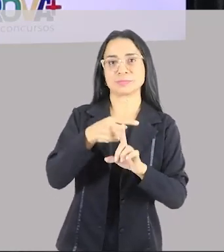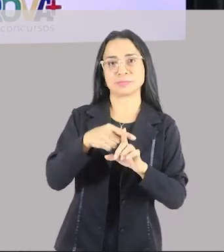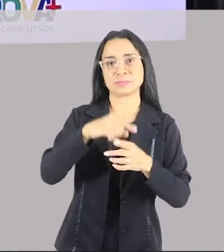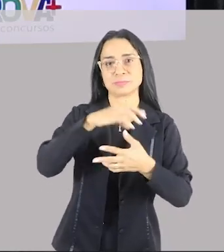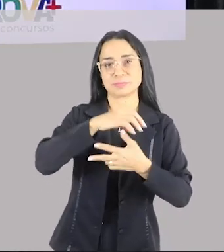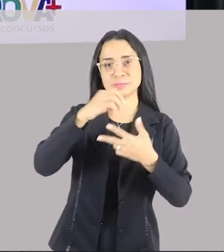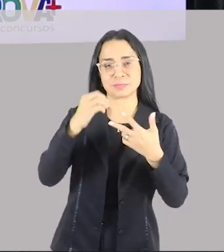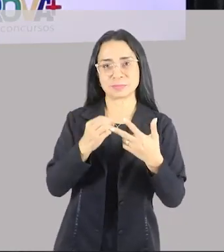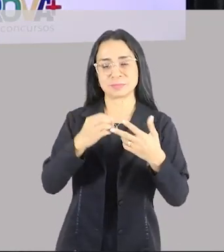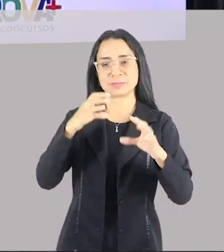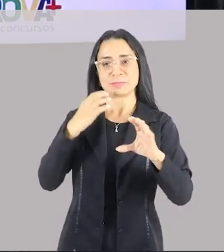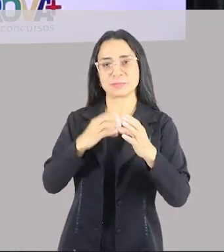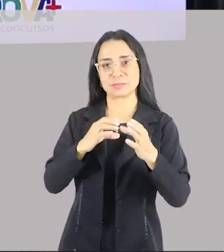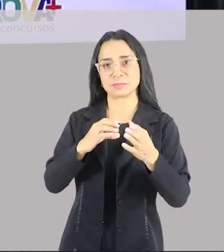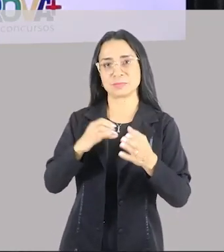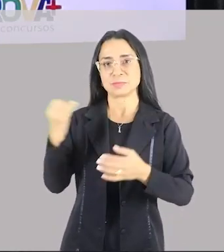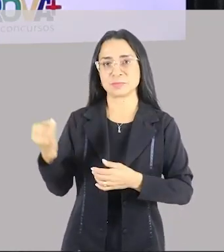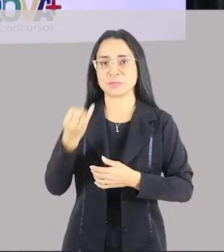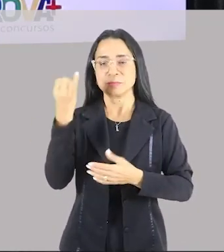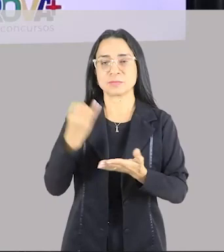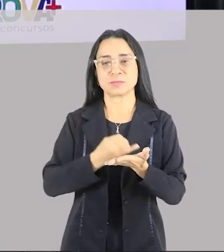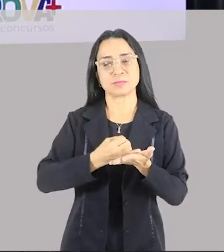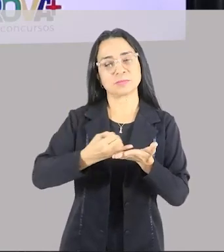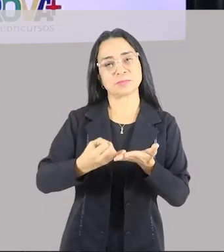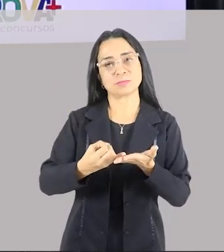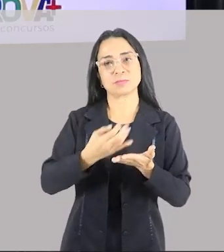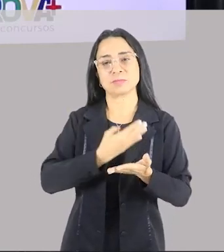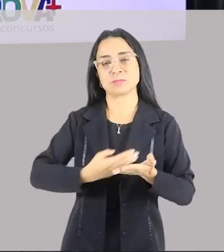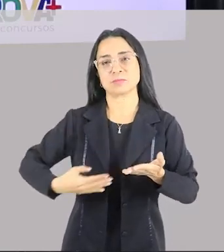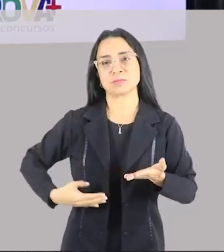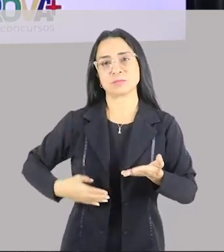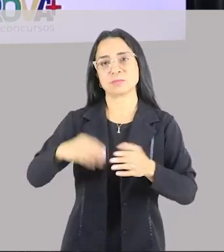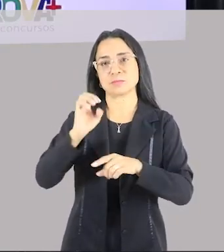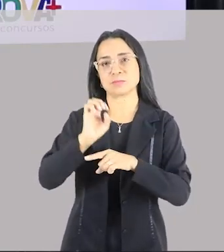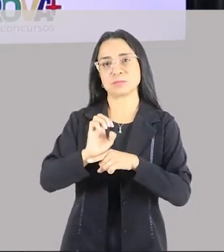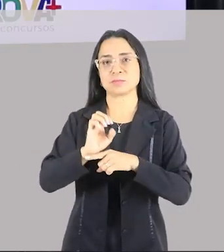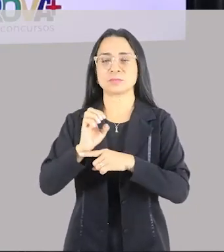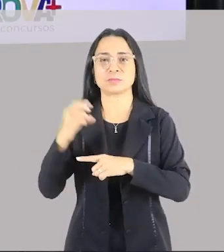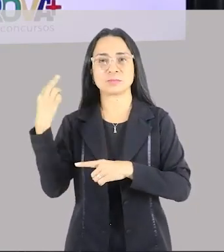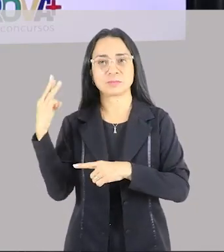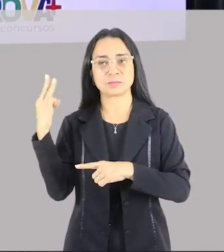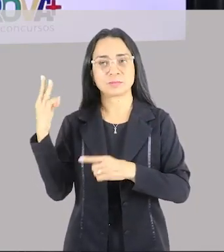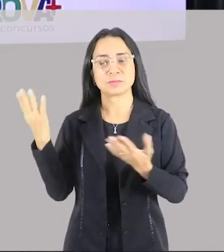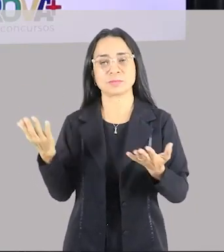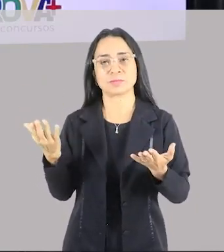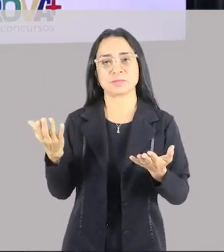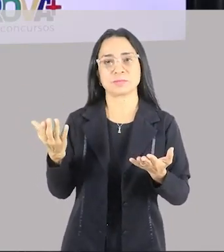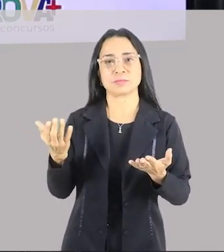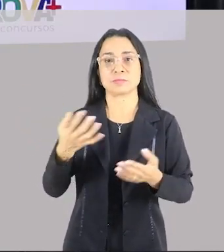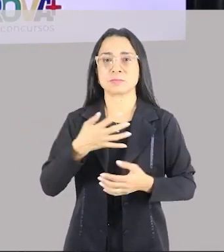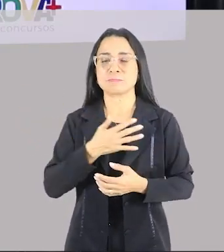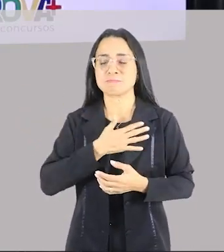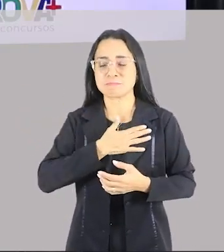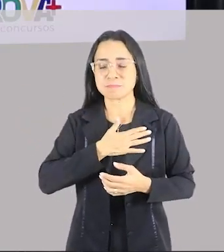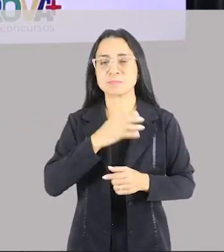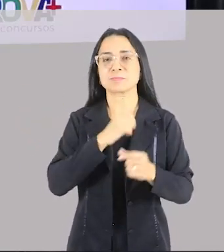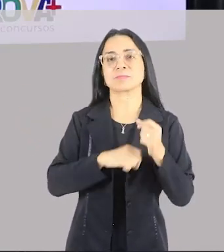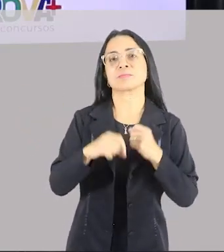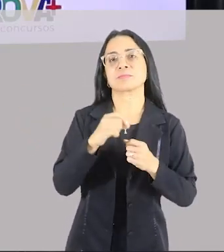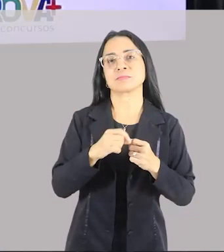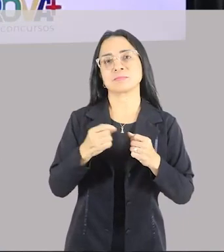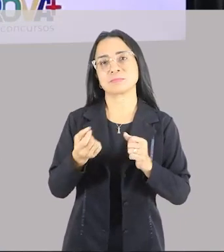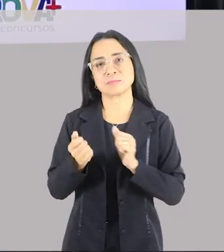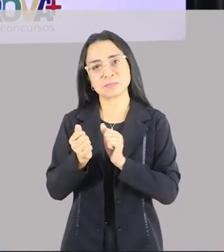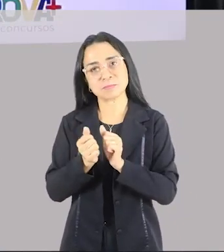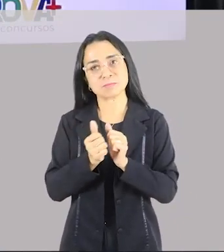concursos, importante iniciativa do Governo do Estado, da Secretaria do Estado da Educação. É uma satisfação estar aqui ao lado de grandes